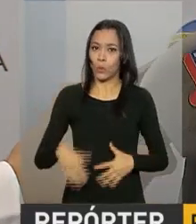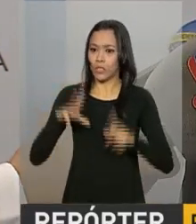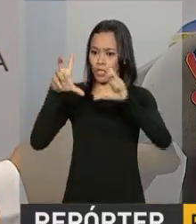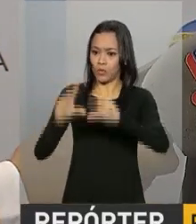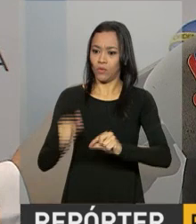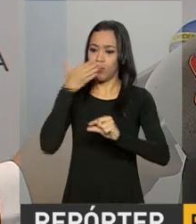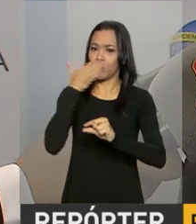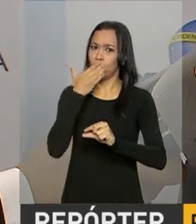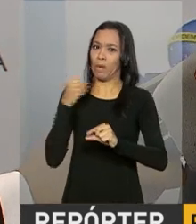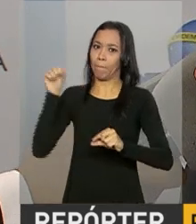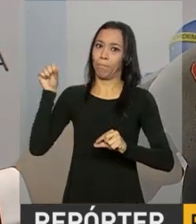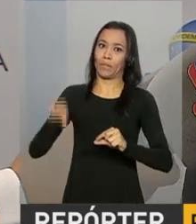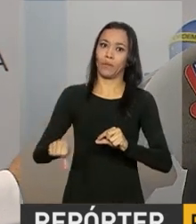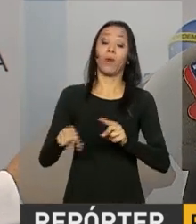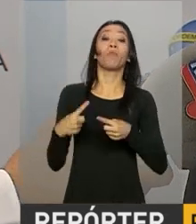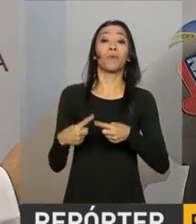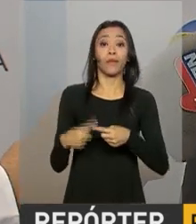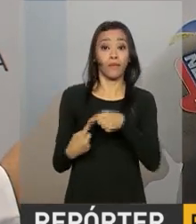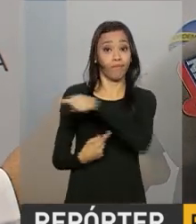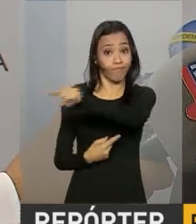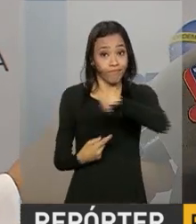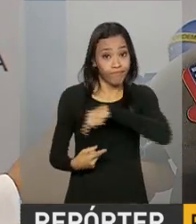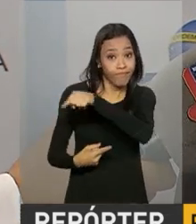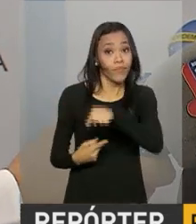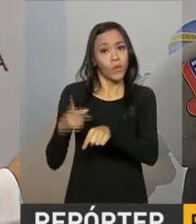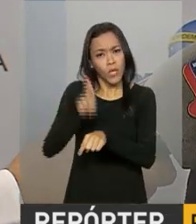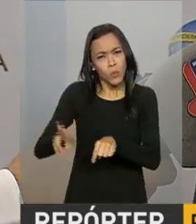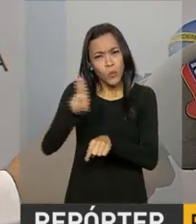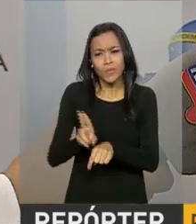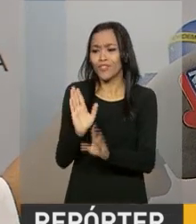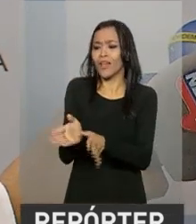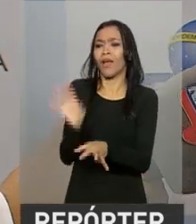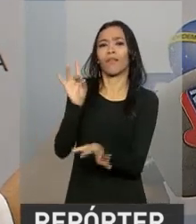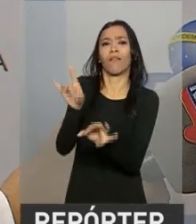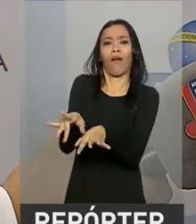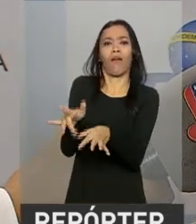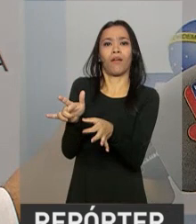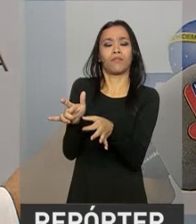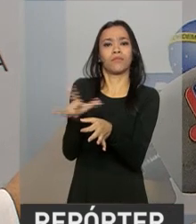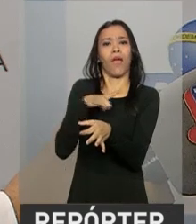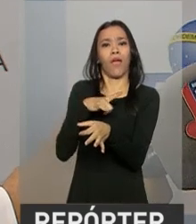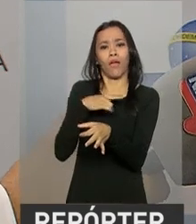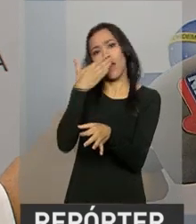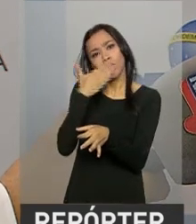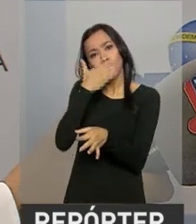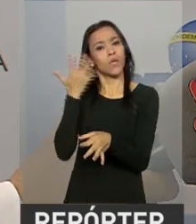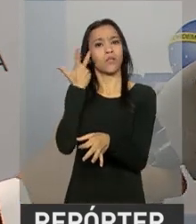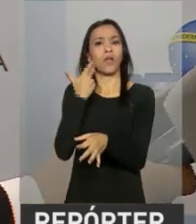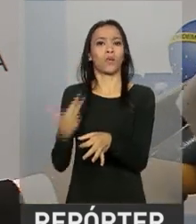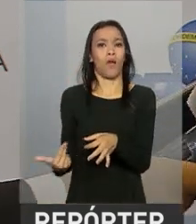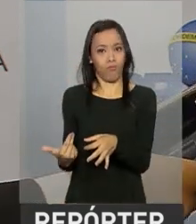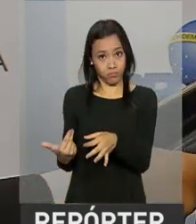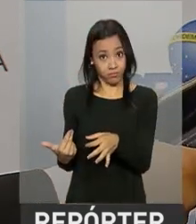é maior porque a matéria prima que é utilizada já vem com açúcar natural dos produtos